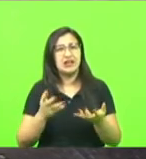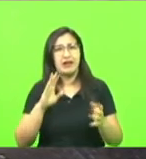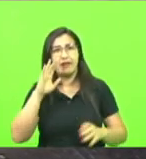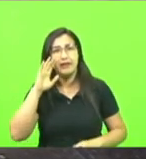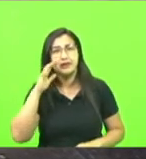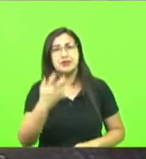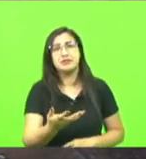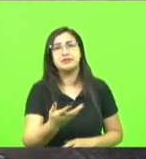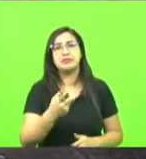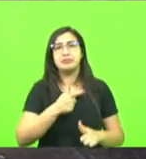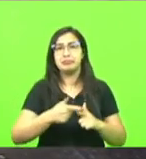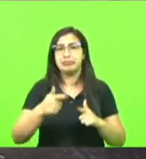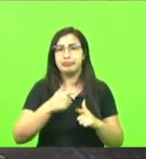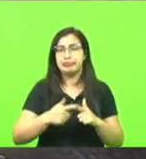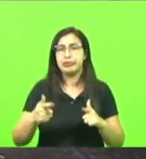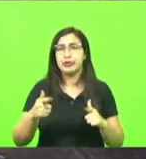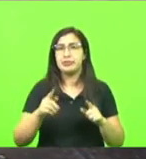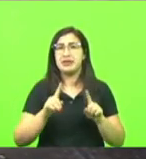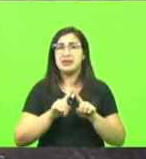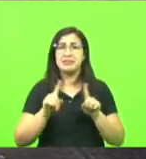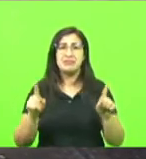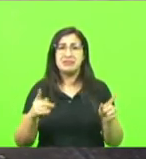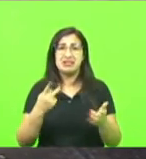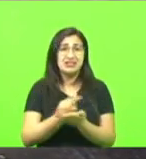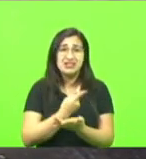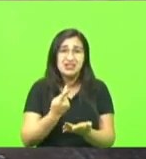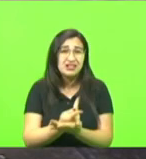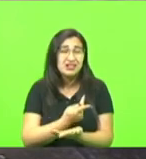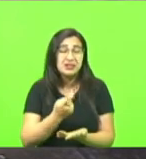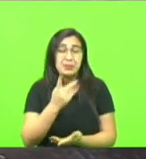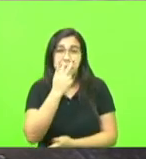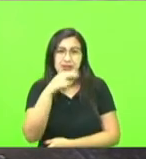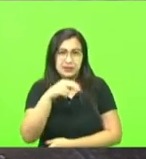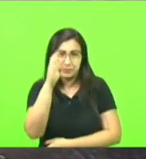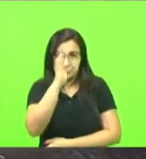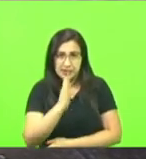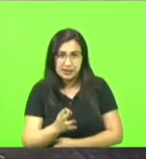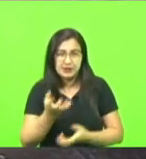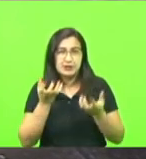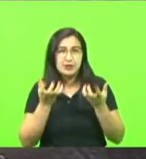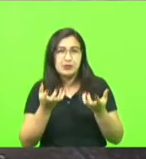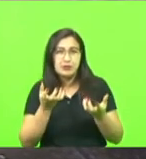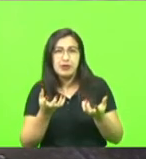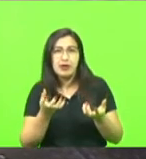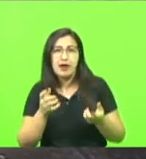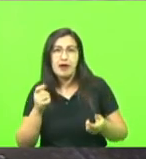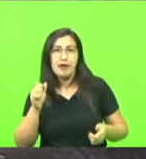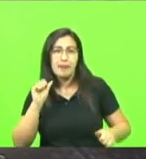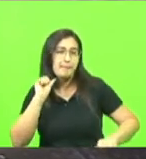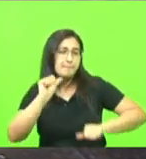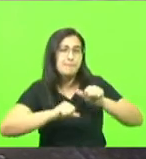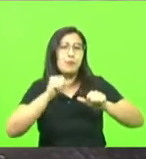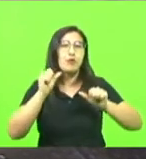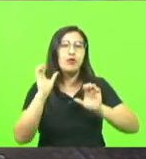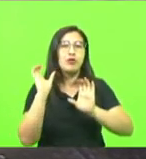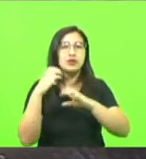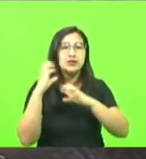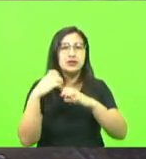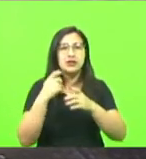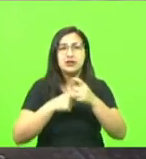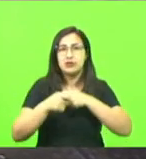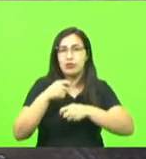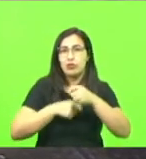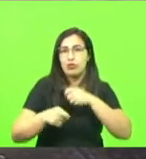conhecidamente erradas, mas no Brasil parece que nós sempre tentamos revolucionar a ciência econômica, a